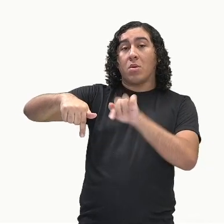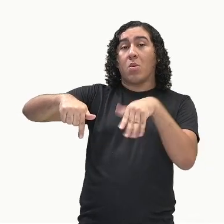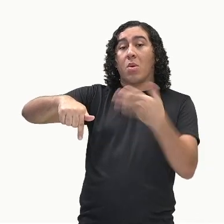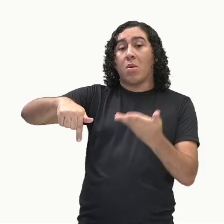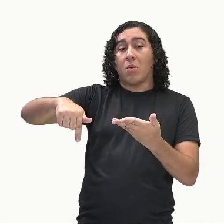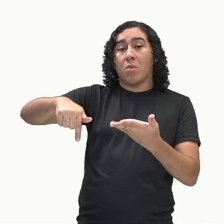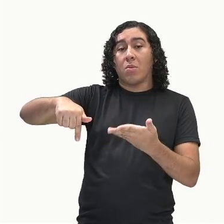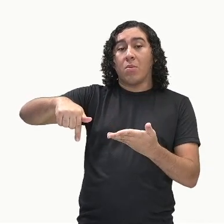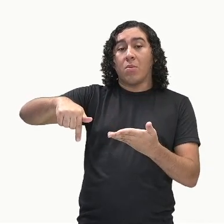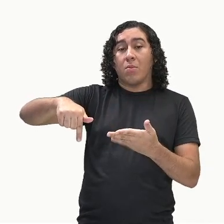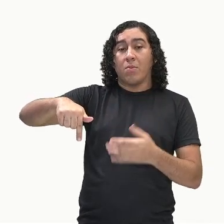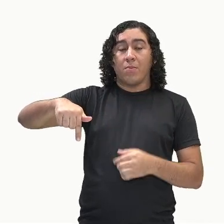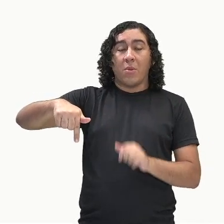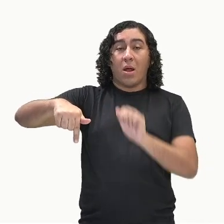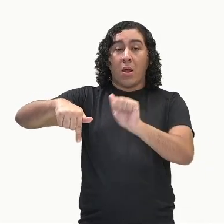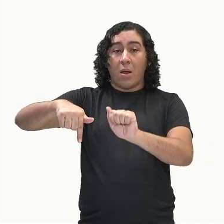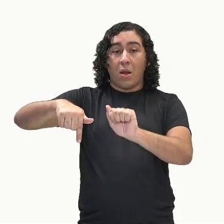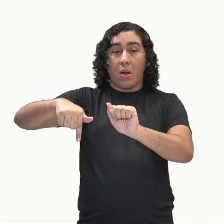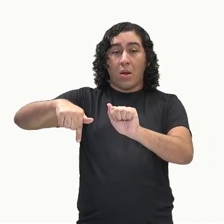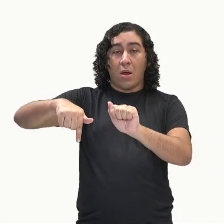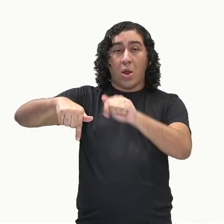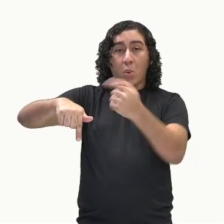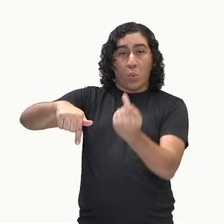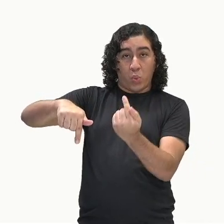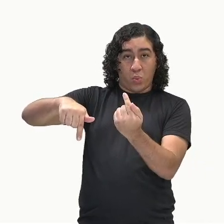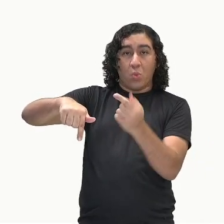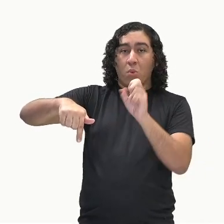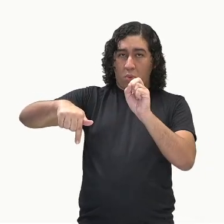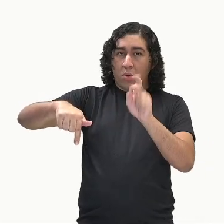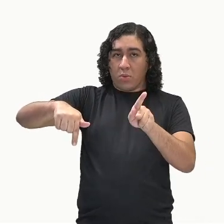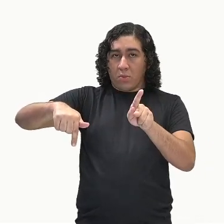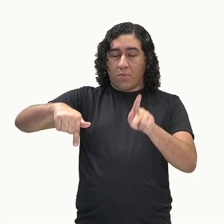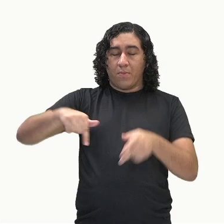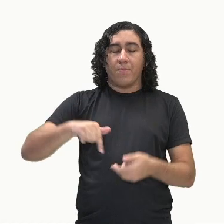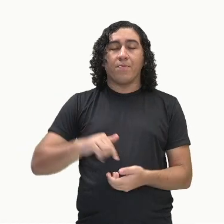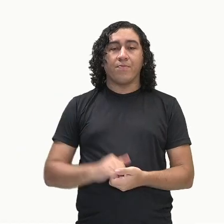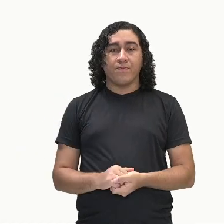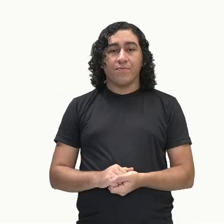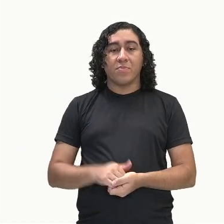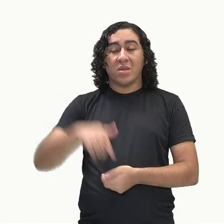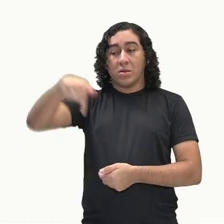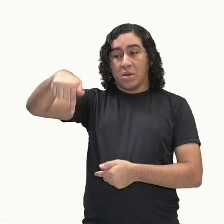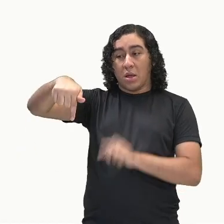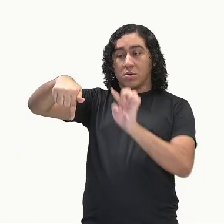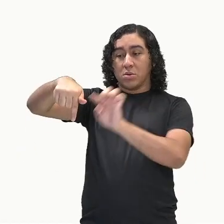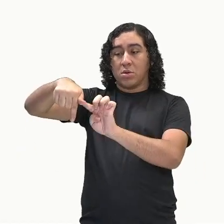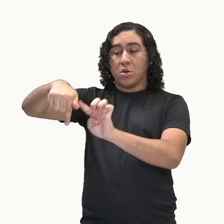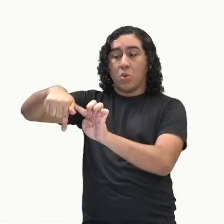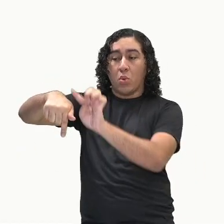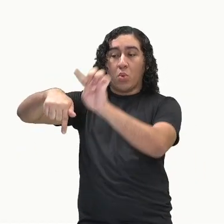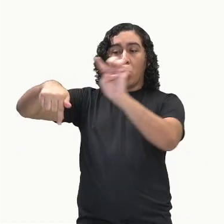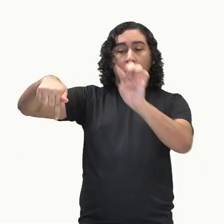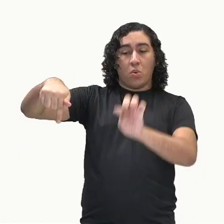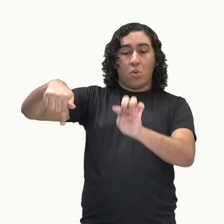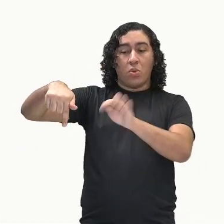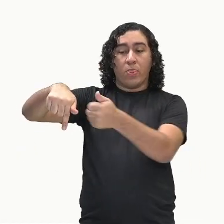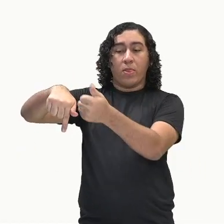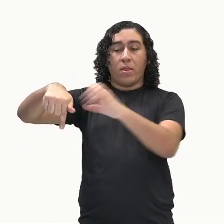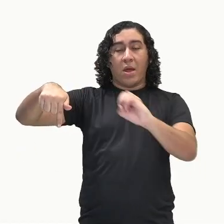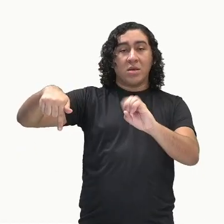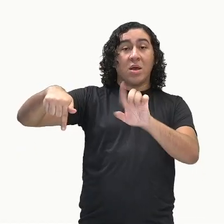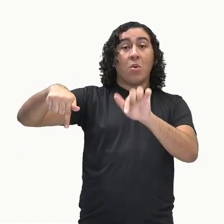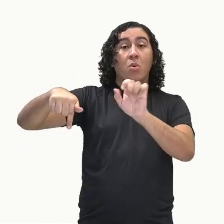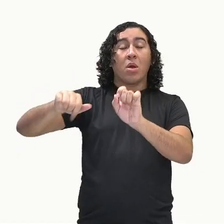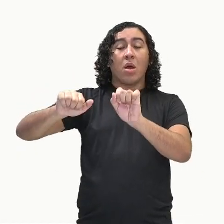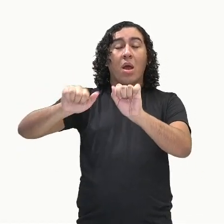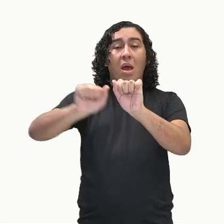A1. Ok? A1. O segundo termo é o A2